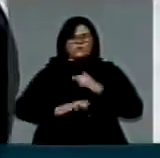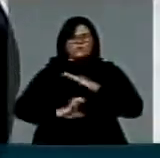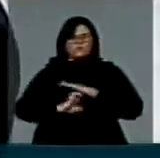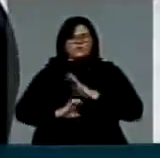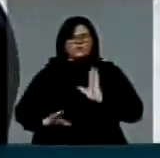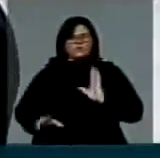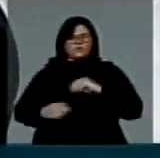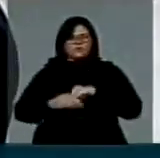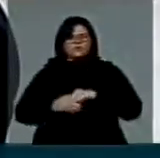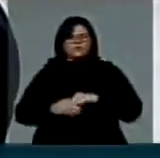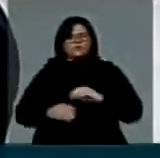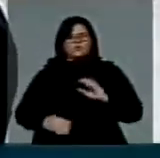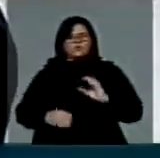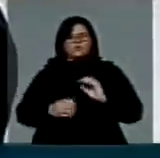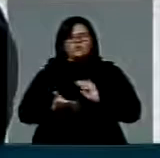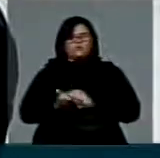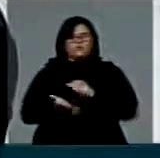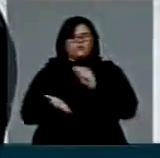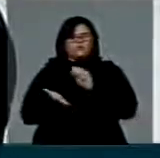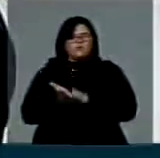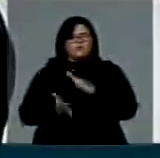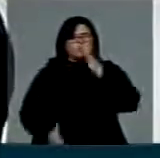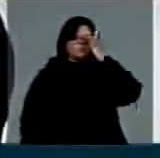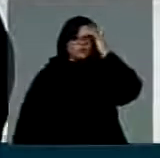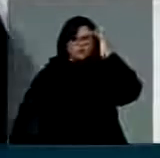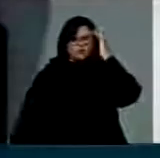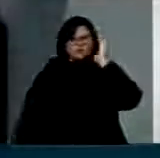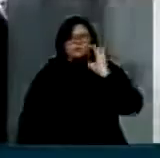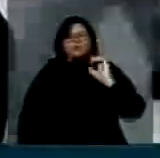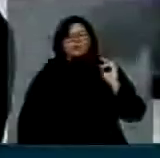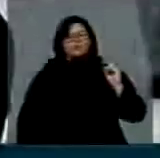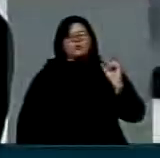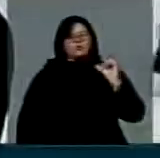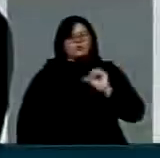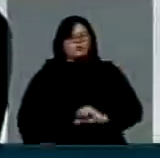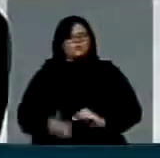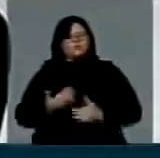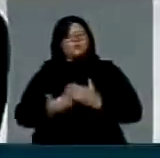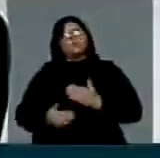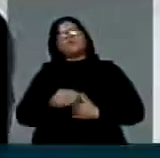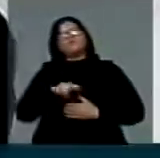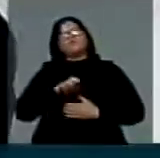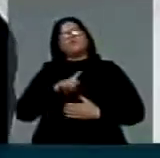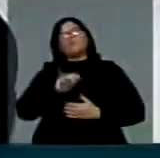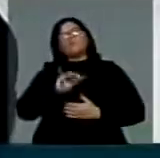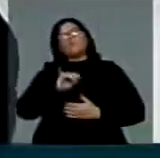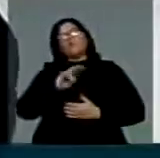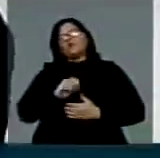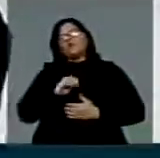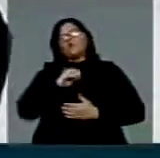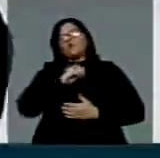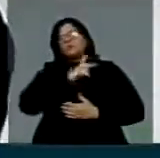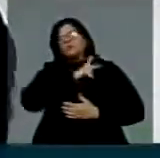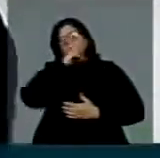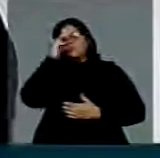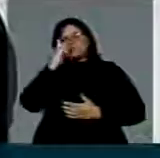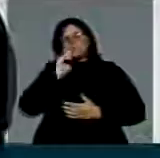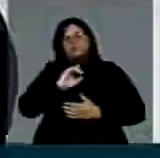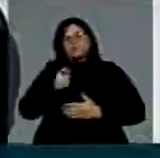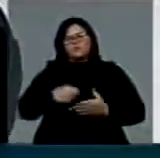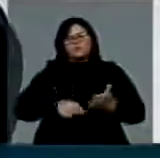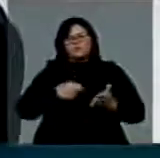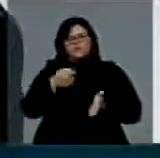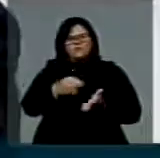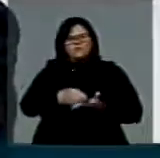consumidores as pessoas dos programas sociais do governo que estejam inadimplentes